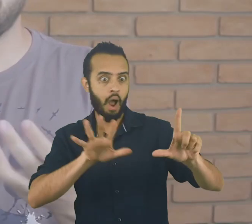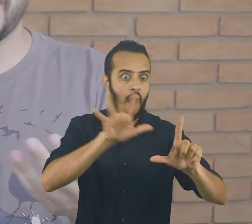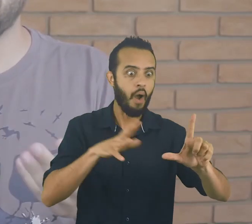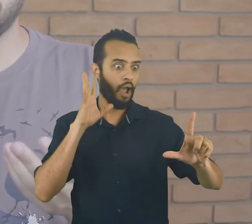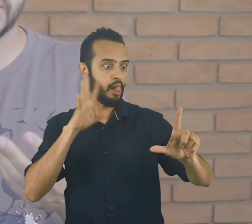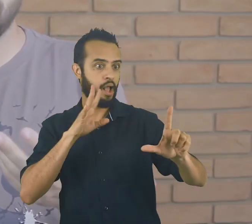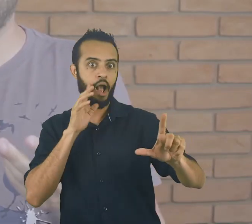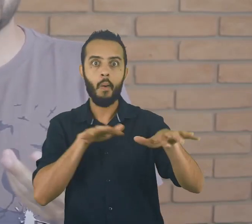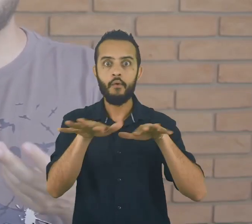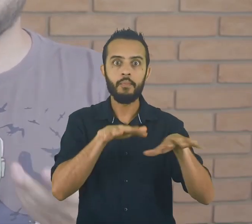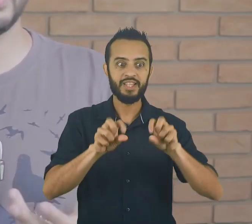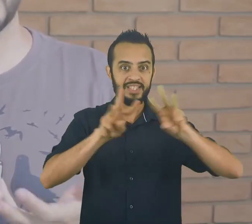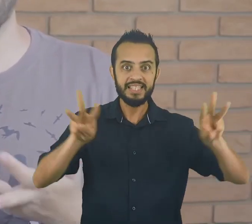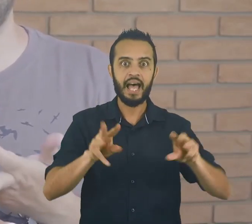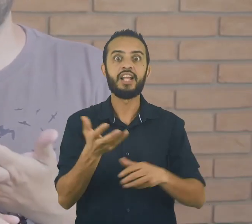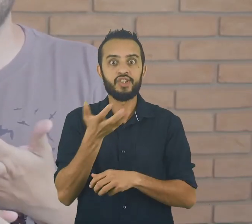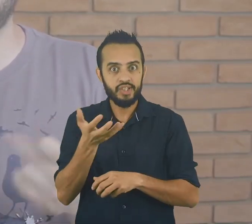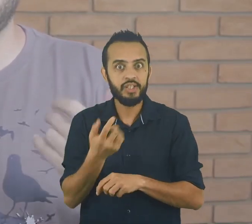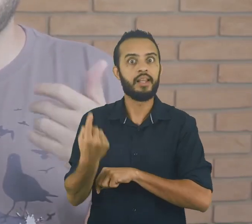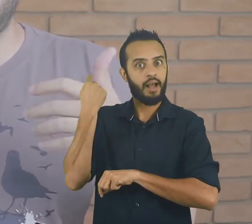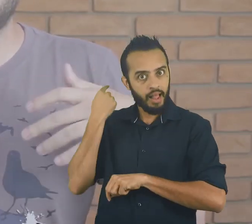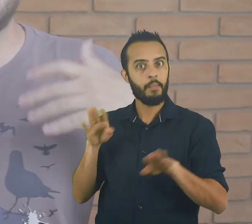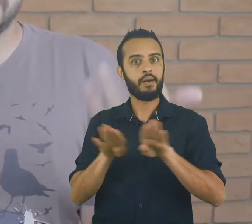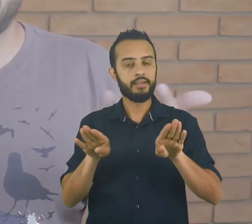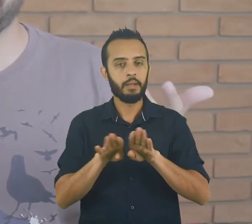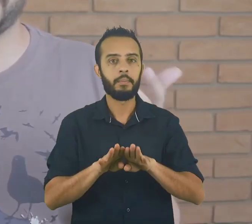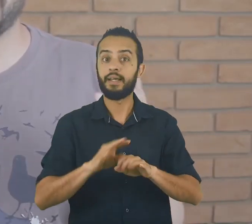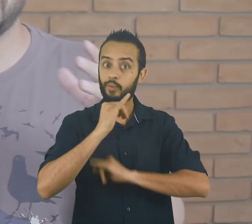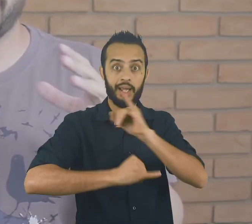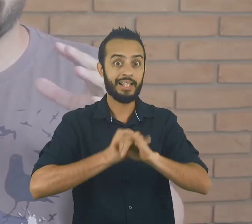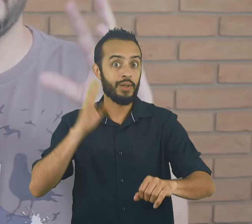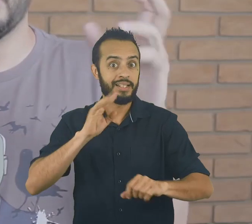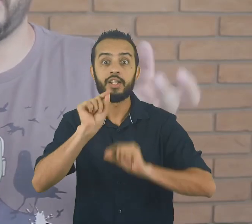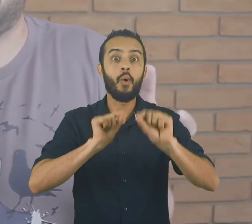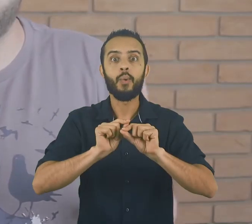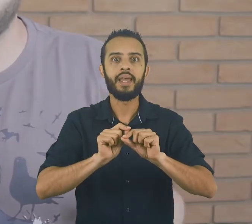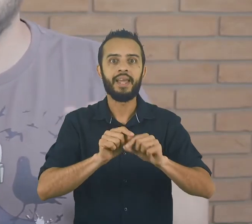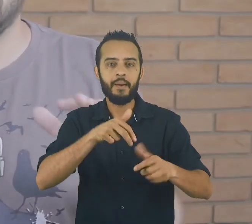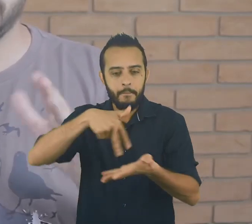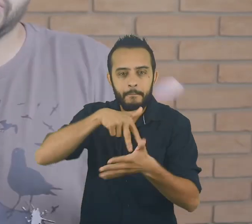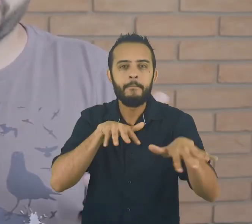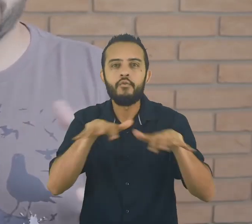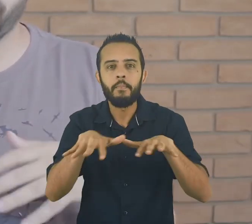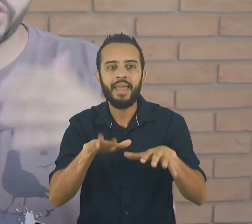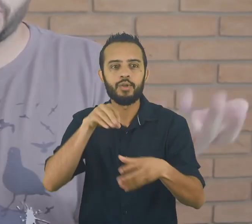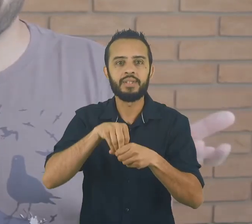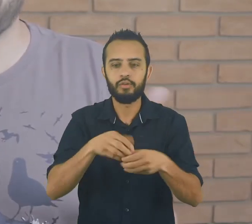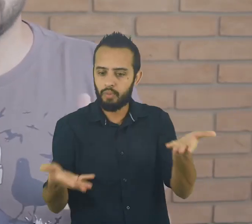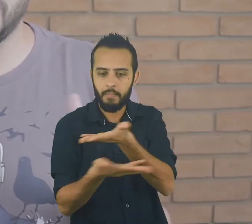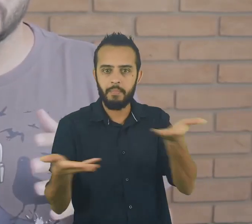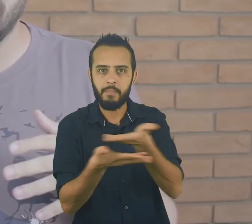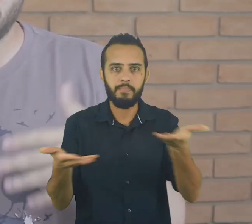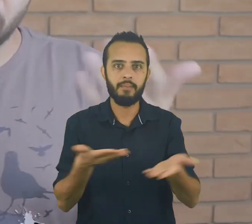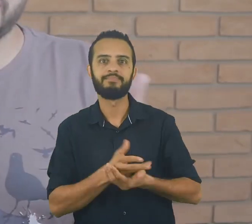os clientes, os sites prestigiavam muito isso, então a coisa mais legal na internet era a interatividade dentro do Flash. O Flash era a maior